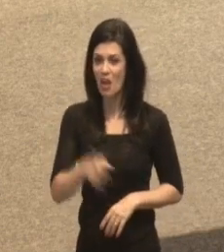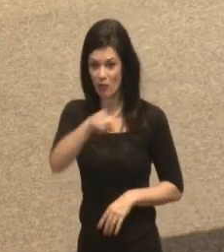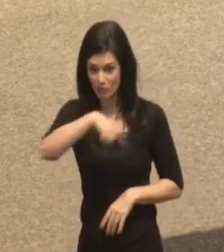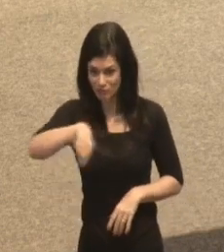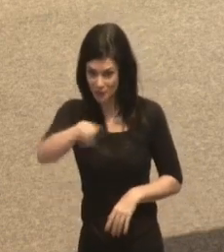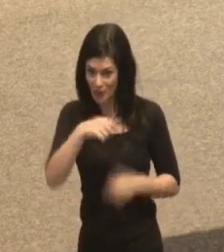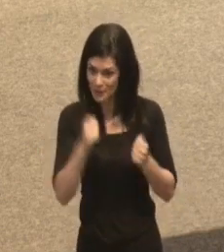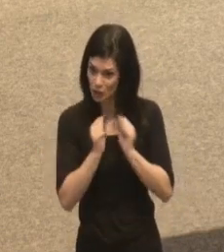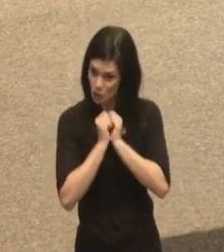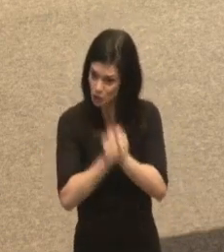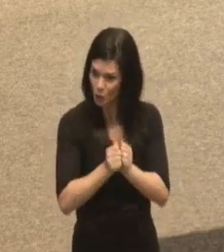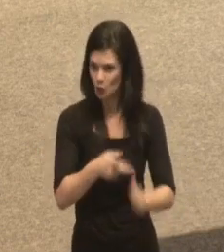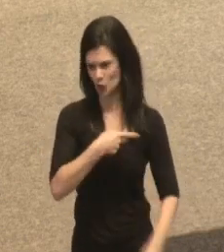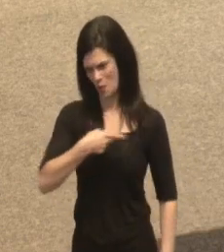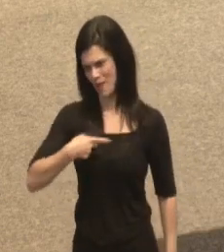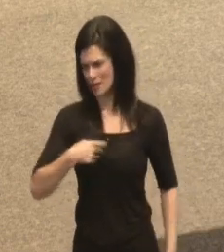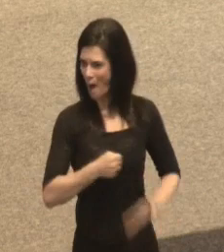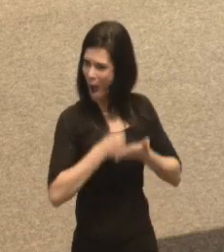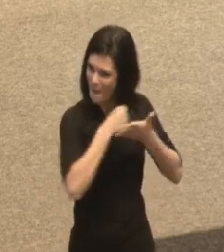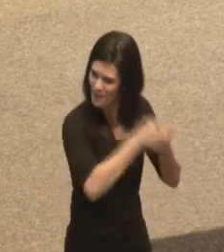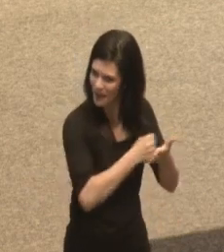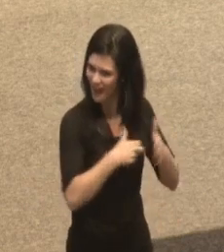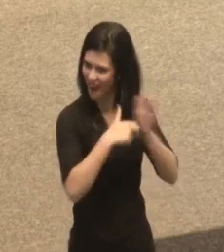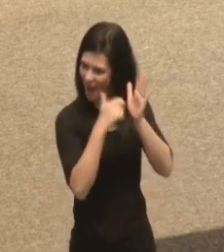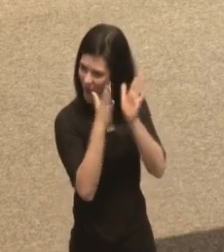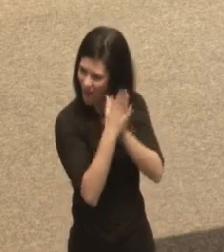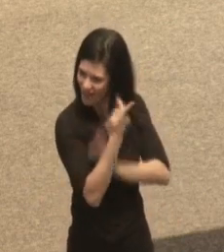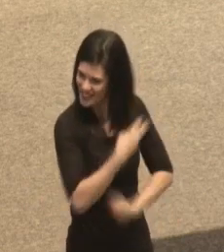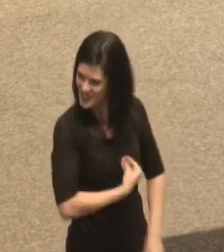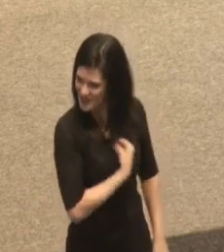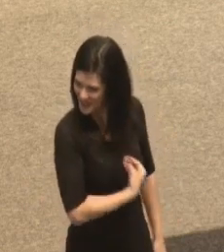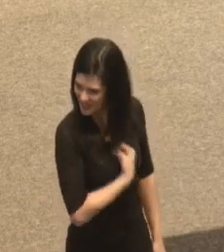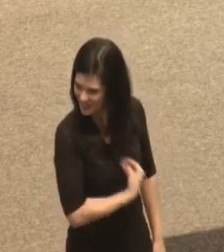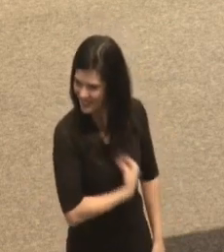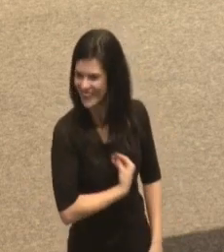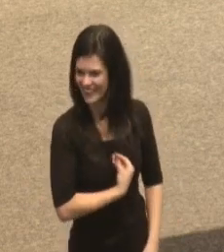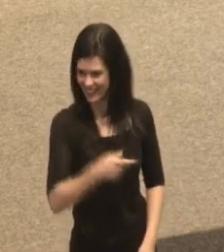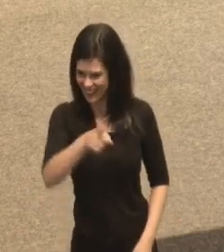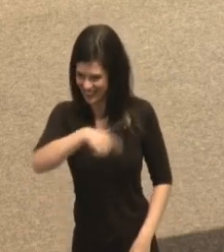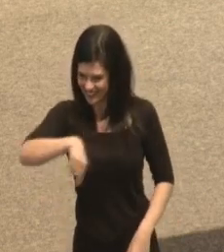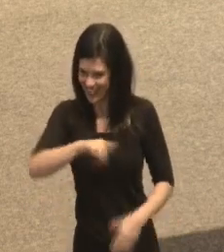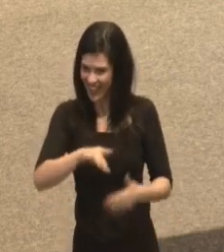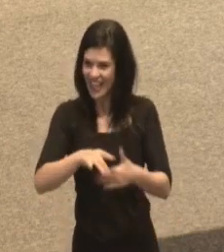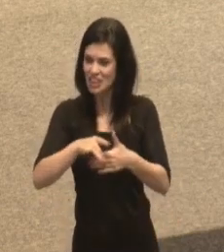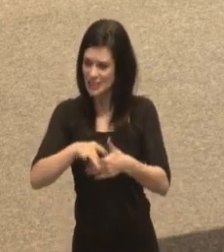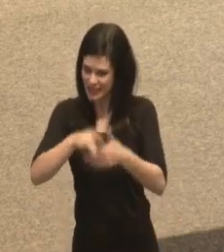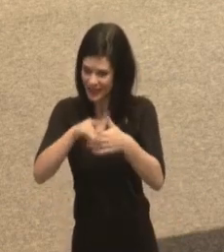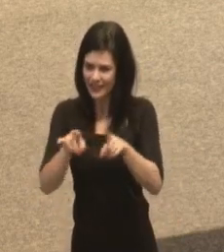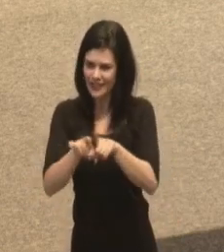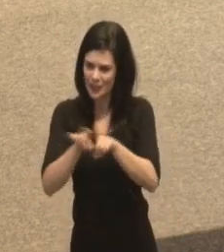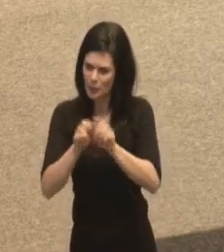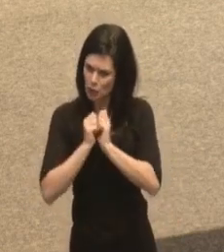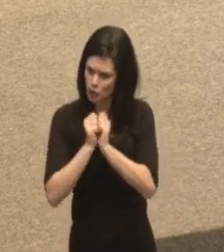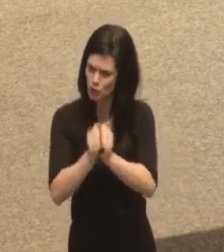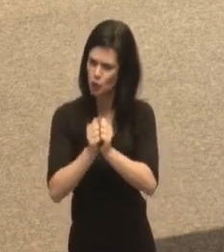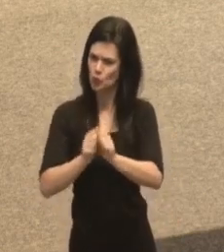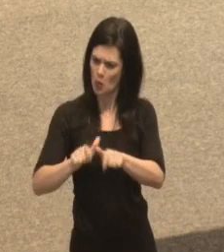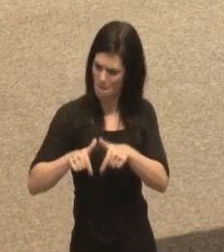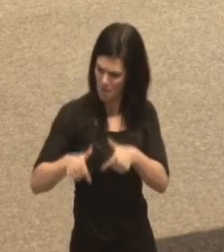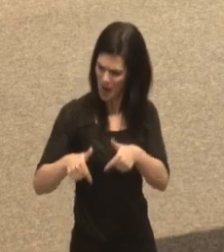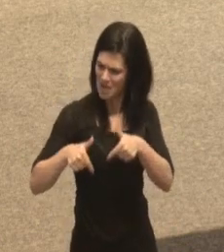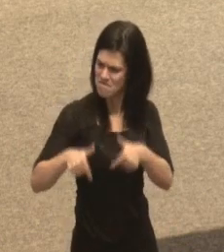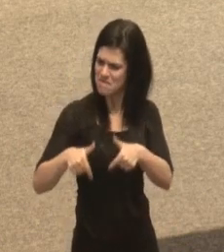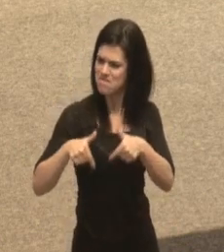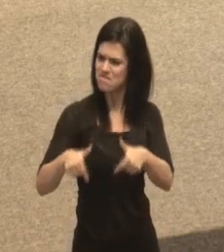nesta visão, apoie o seu pastor, ore por ele e a liderança junto da igreja, avançando com a